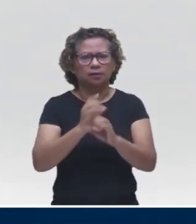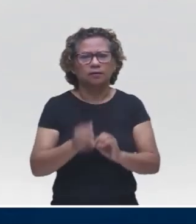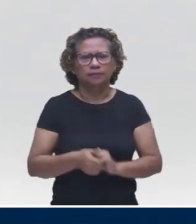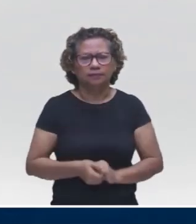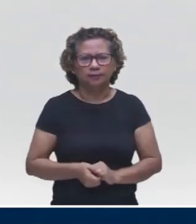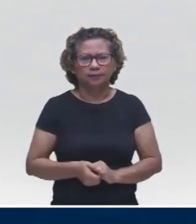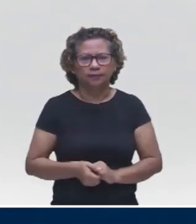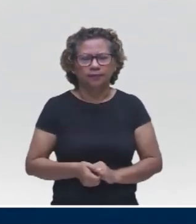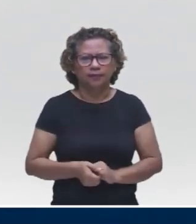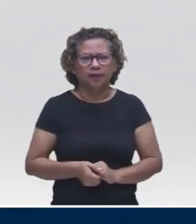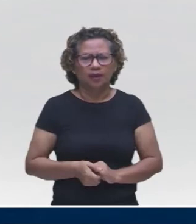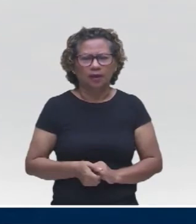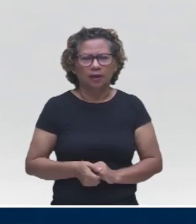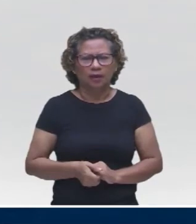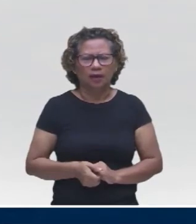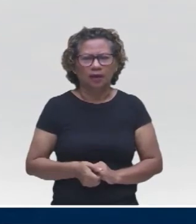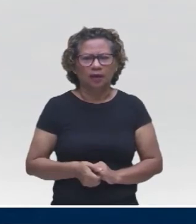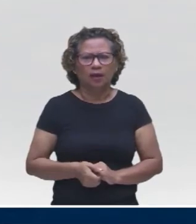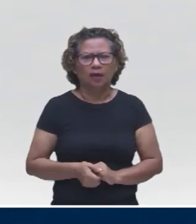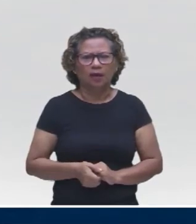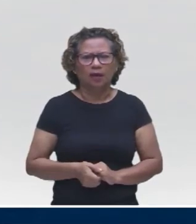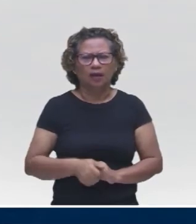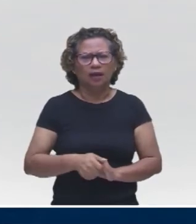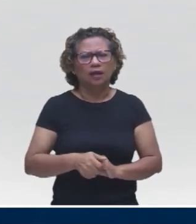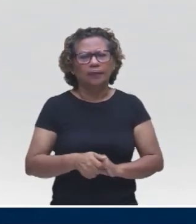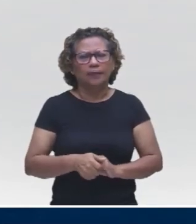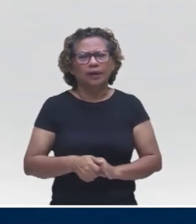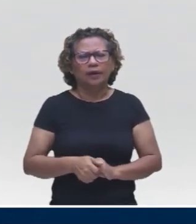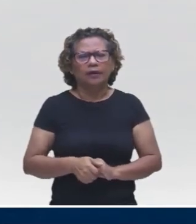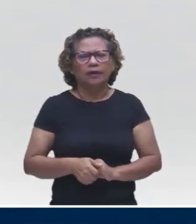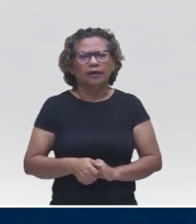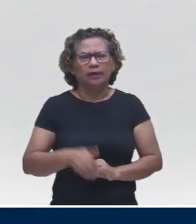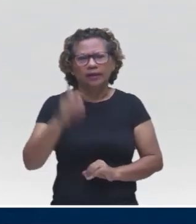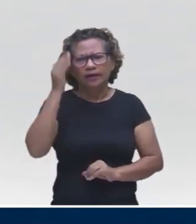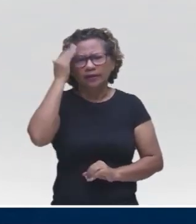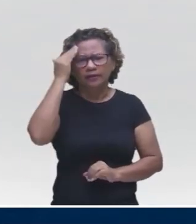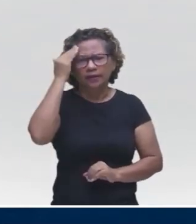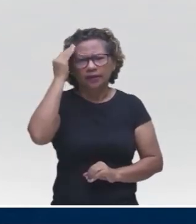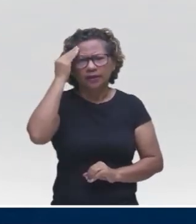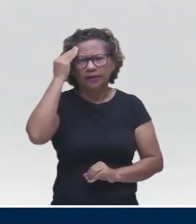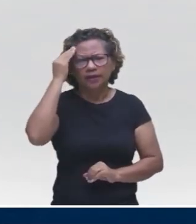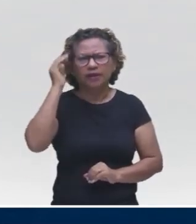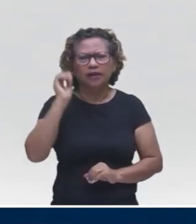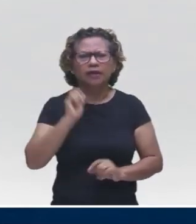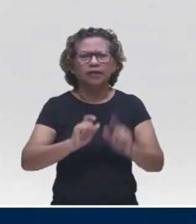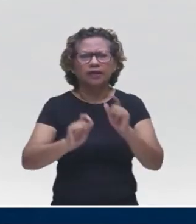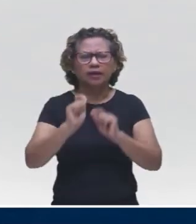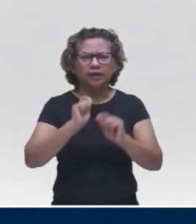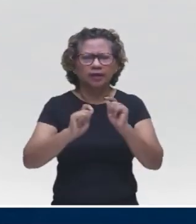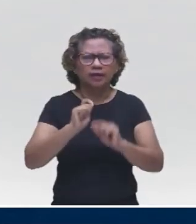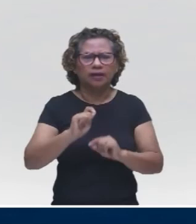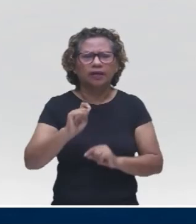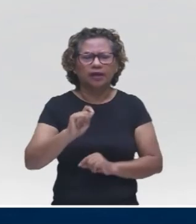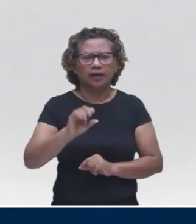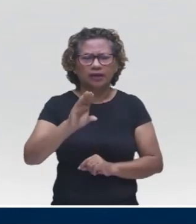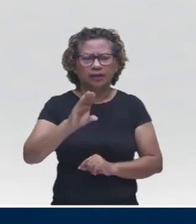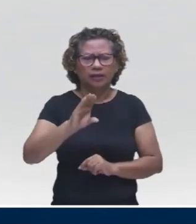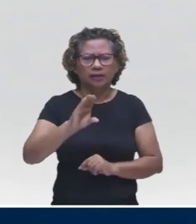Pessoal, basta eu ter conhecimento desses dois valores aqui, ó, do coeficiente linear e da raiz, para